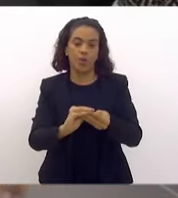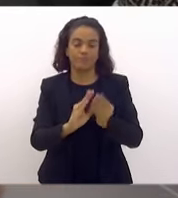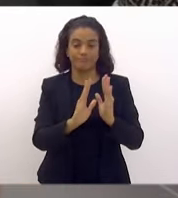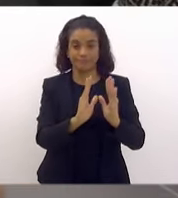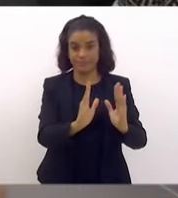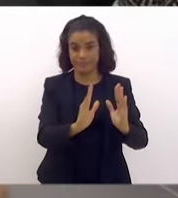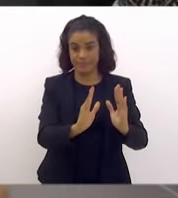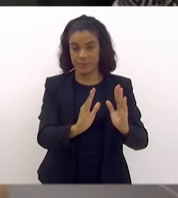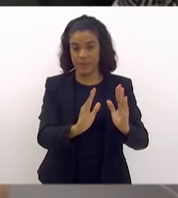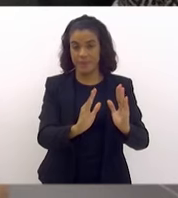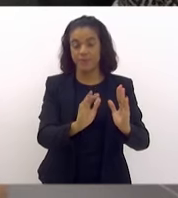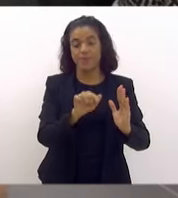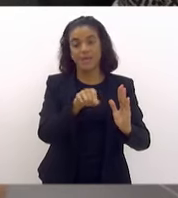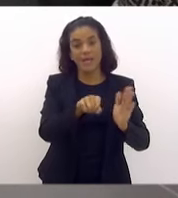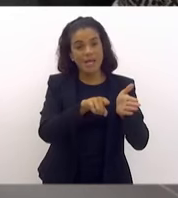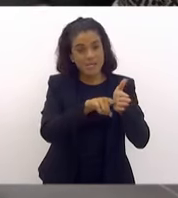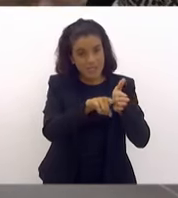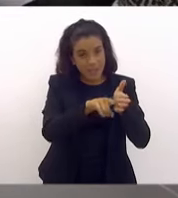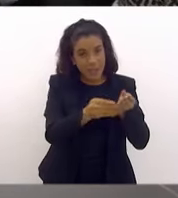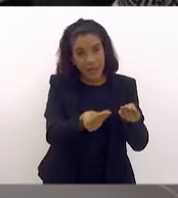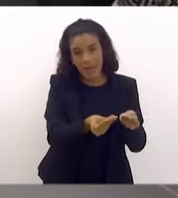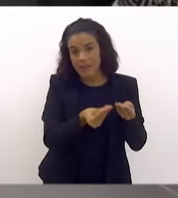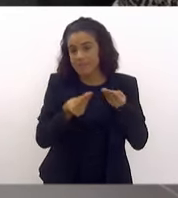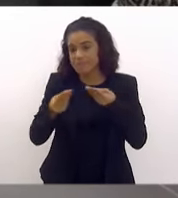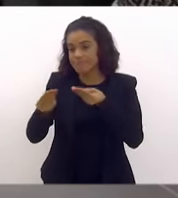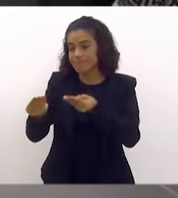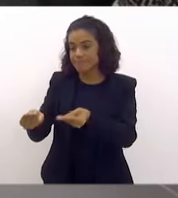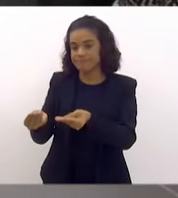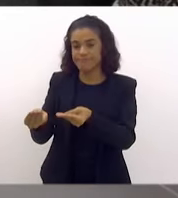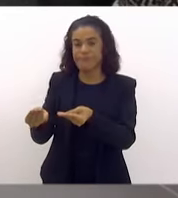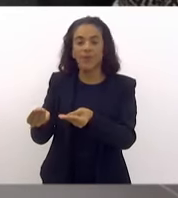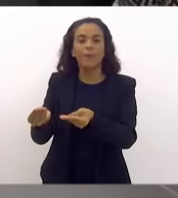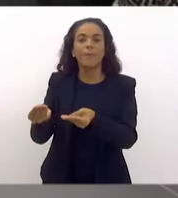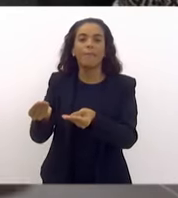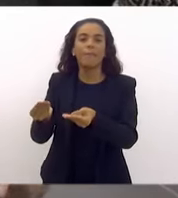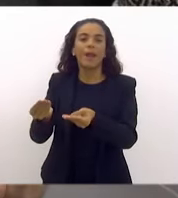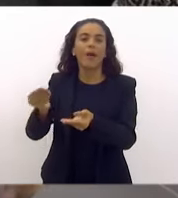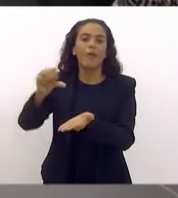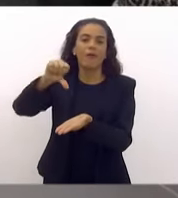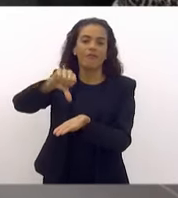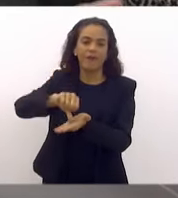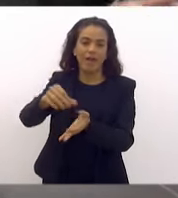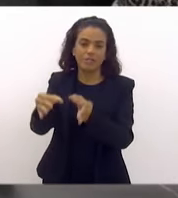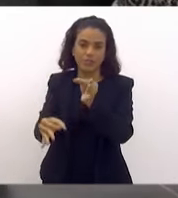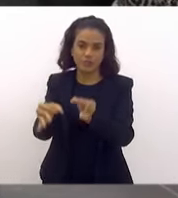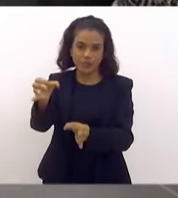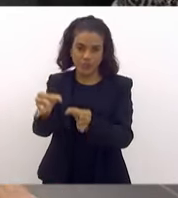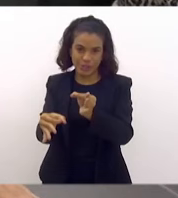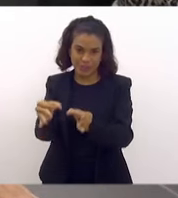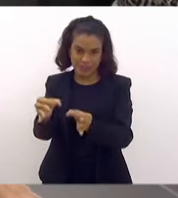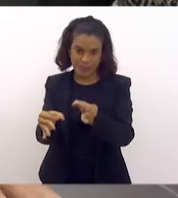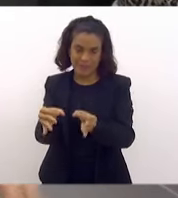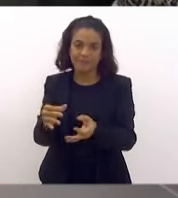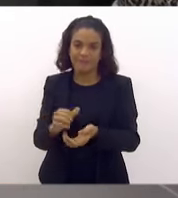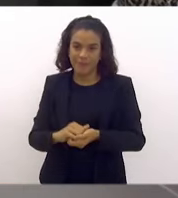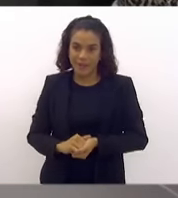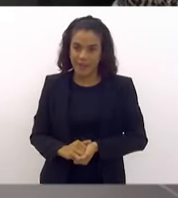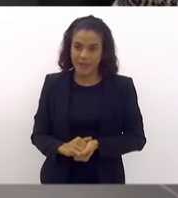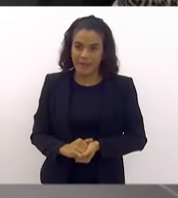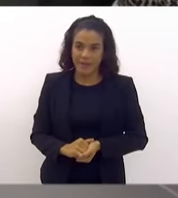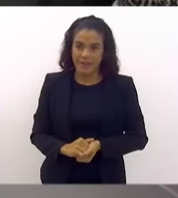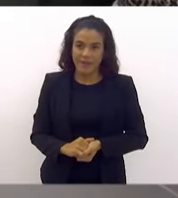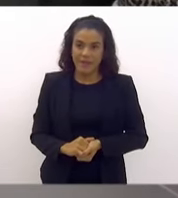sentido esse Inquérito é distribuído sim agora para uma das varas criminais via de regra da capital né